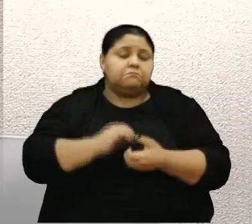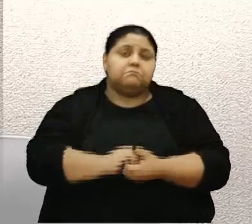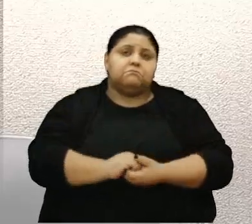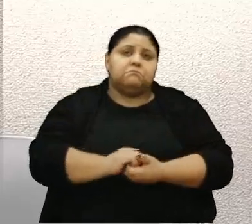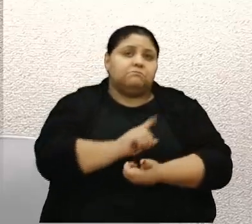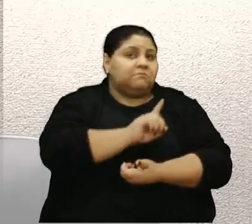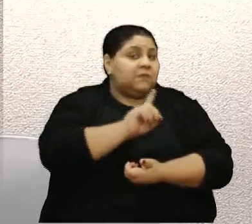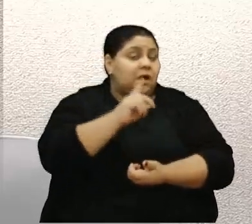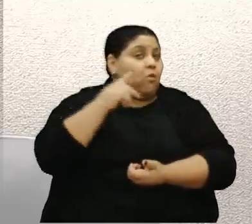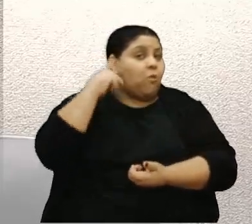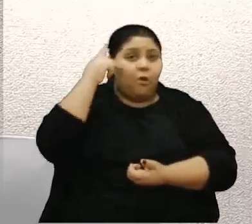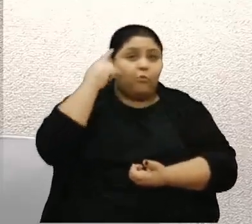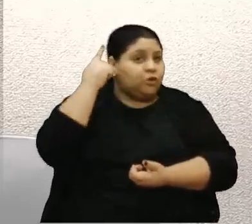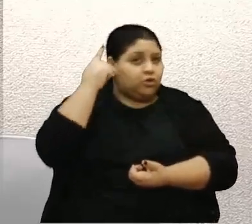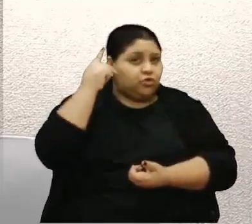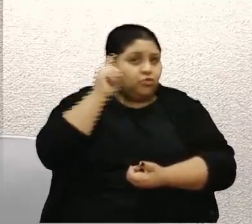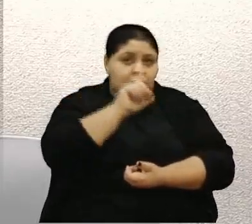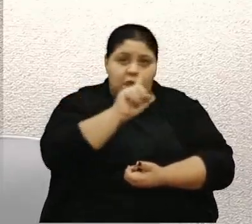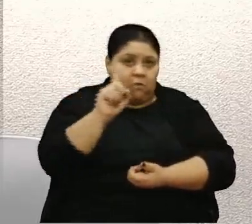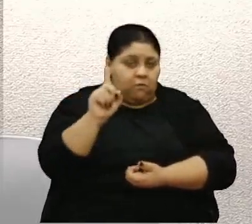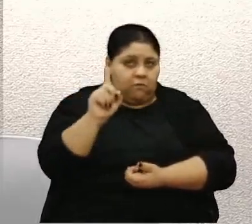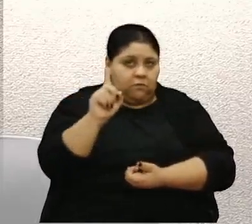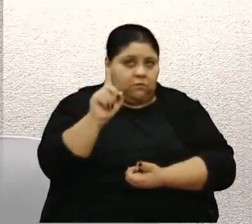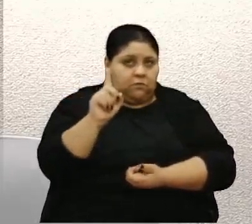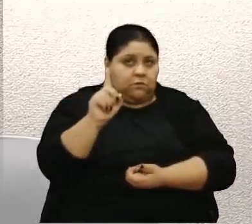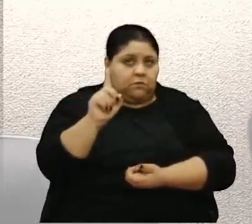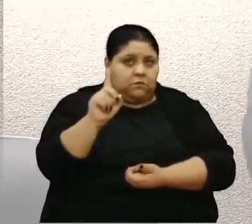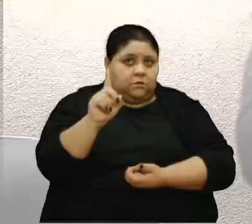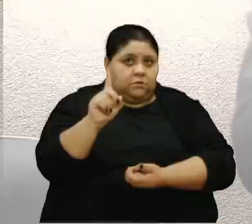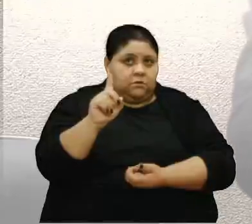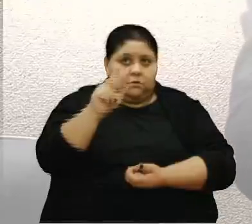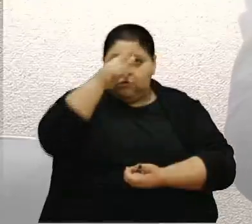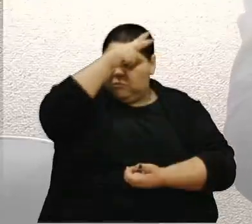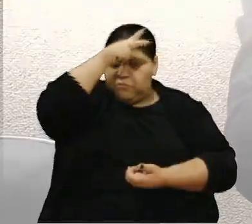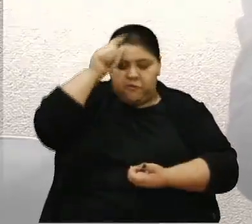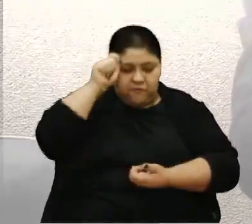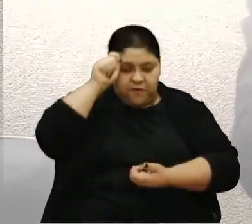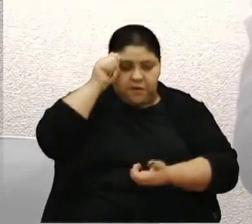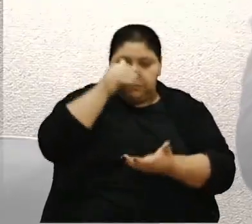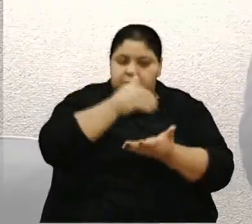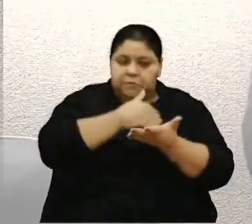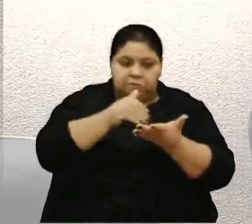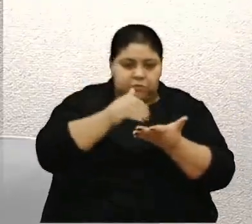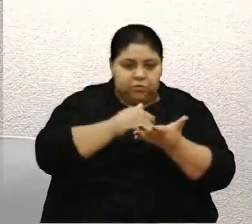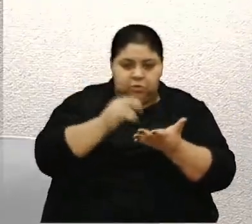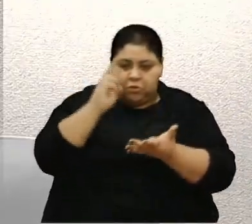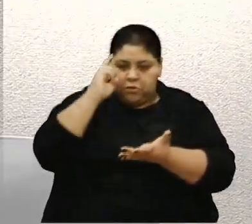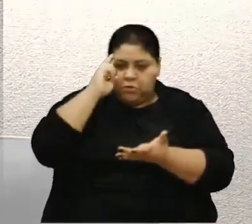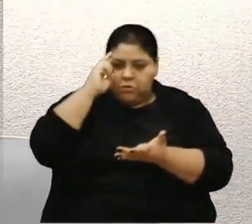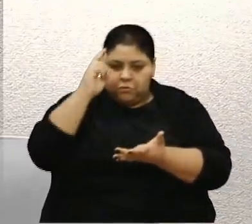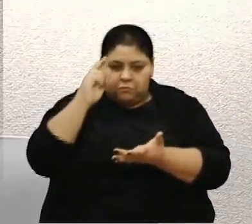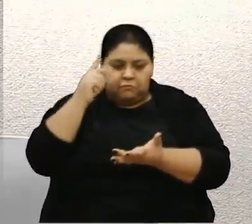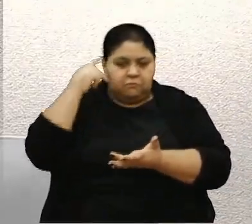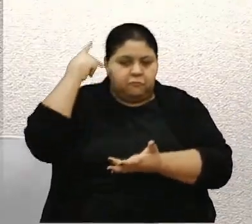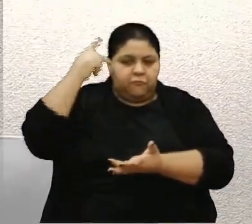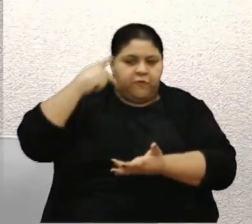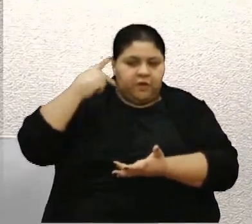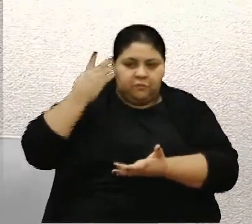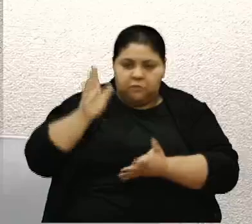Não é a parte política que faz os projetos. Não é o prefeito, não é o secretário, não é o chefe, não é o vereador.